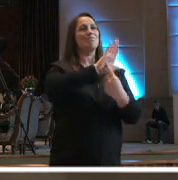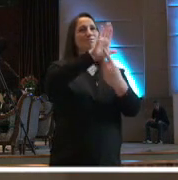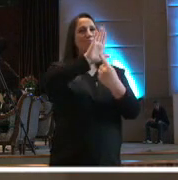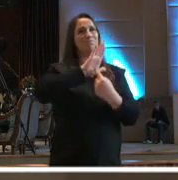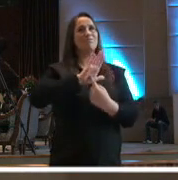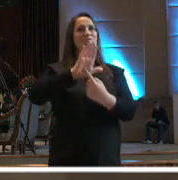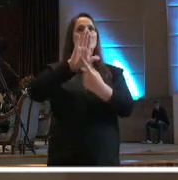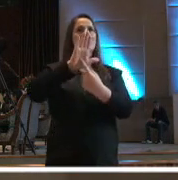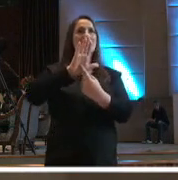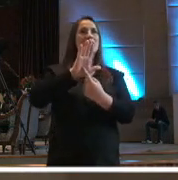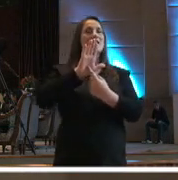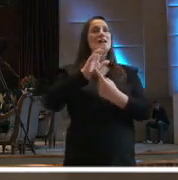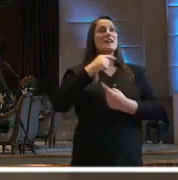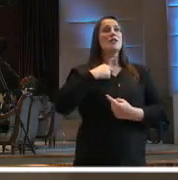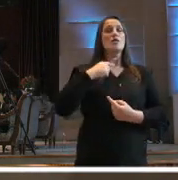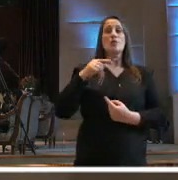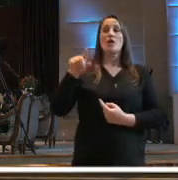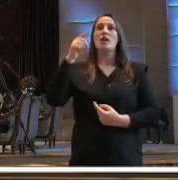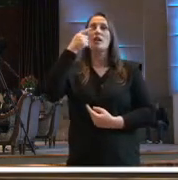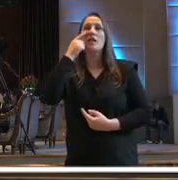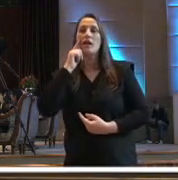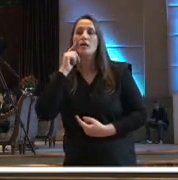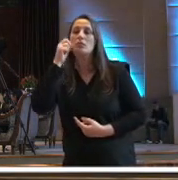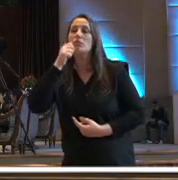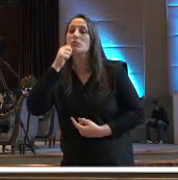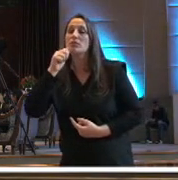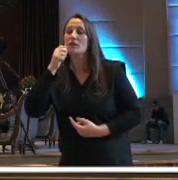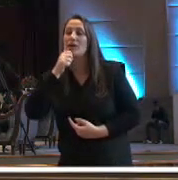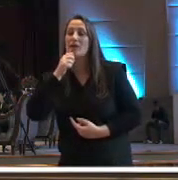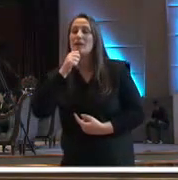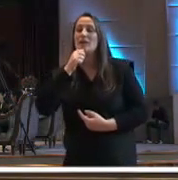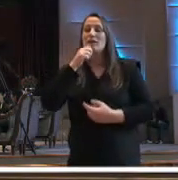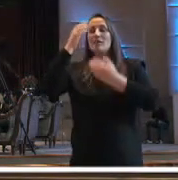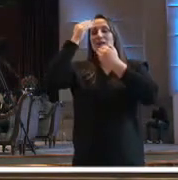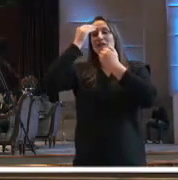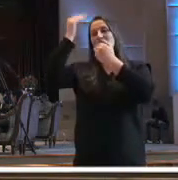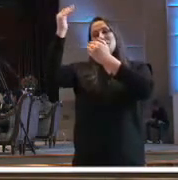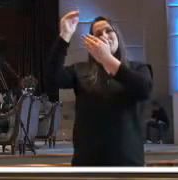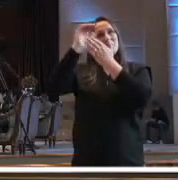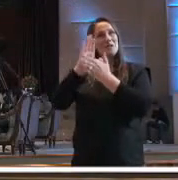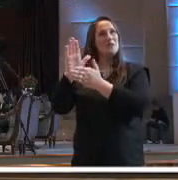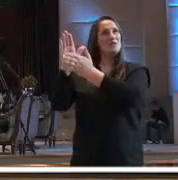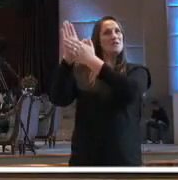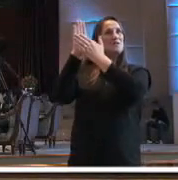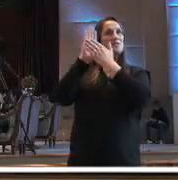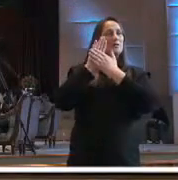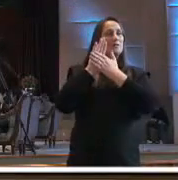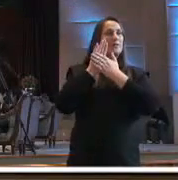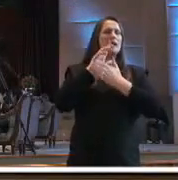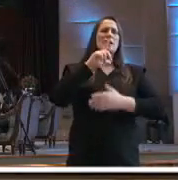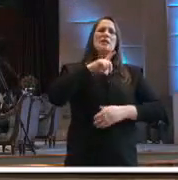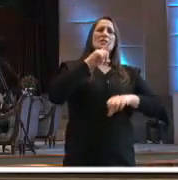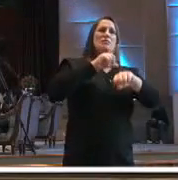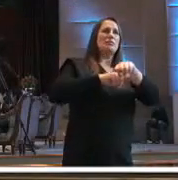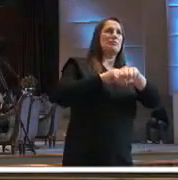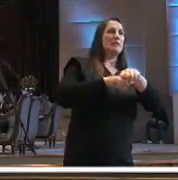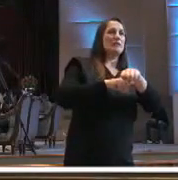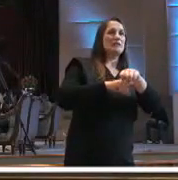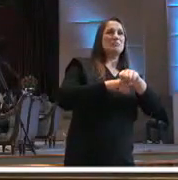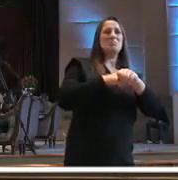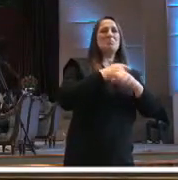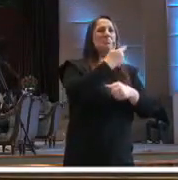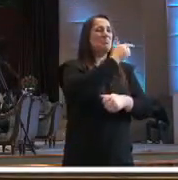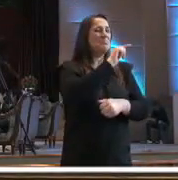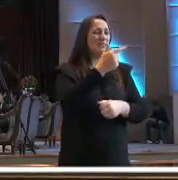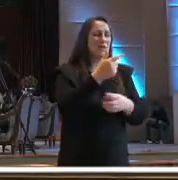louvor e gratidão. Tem horas, queridos, que a gente não tem um plano A, não tem um plano B, não tem um plano